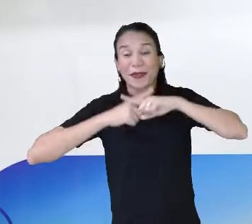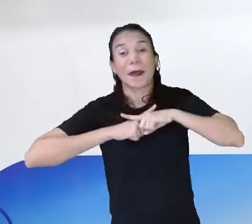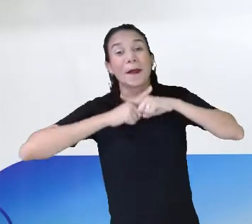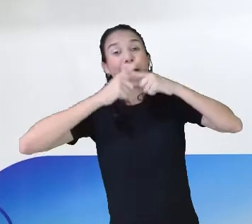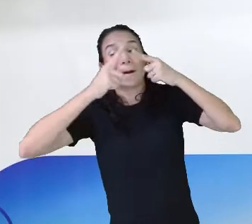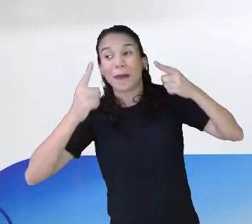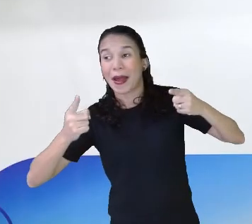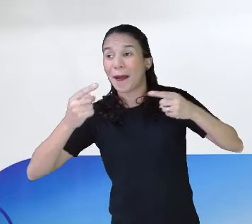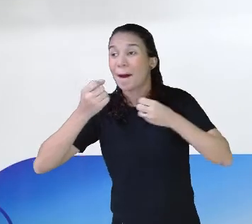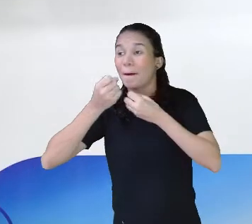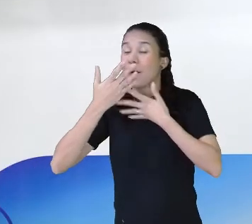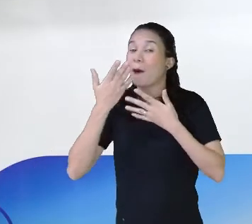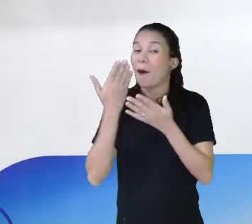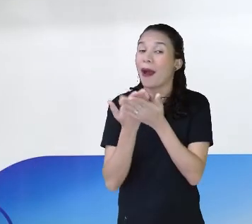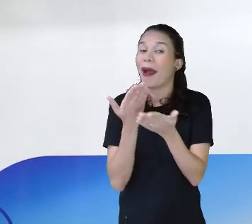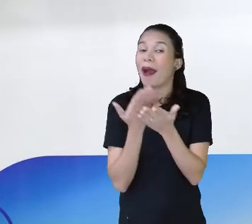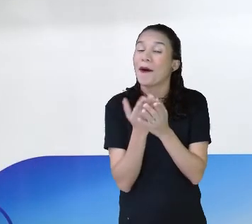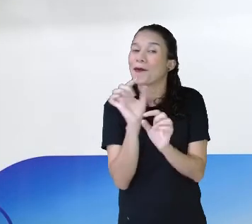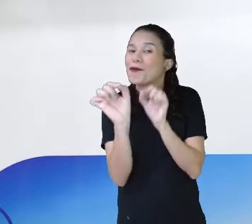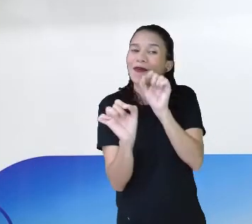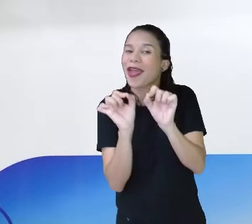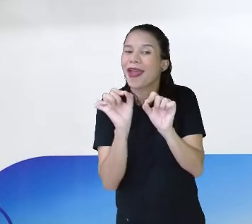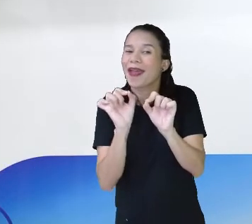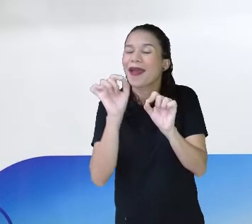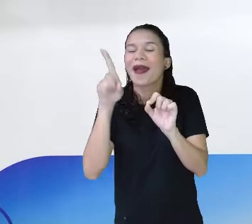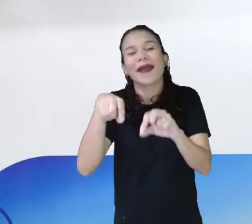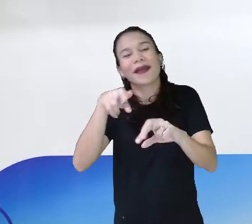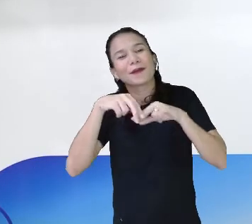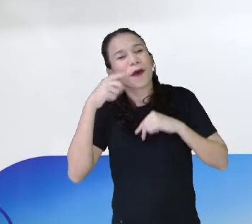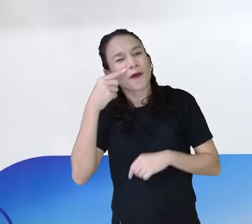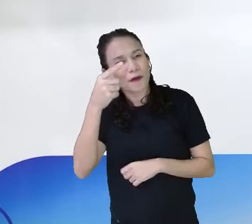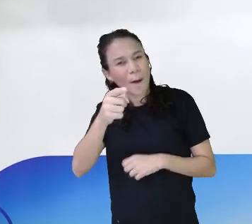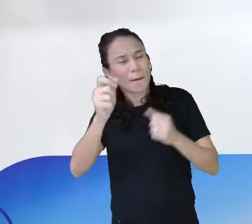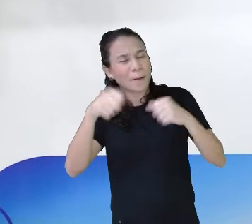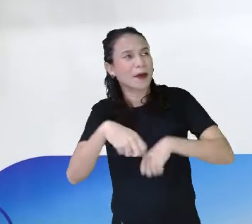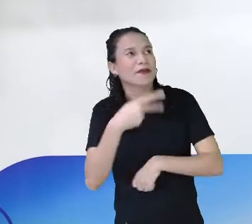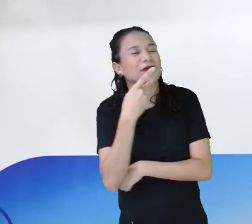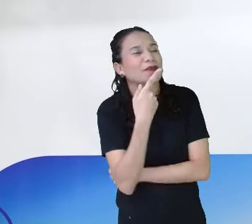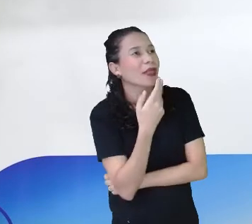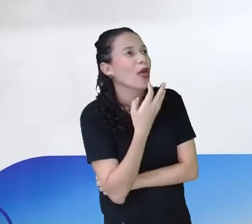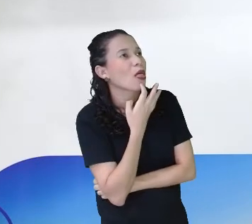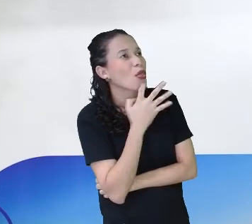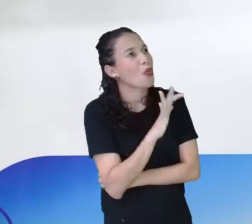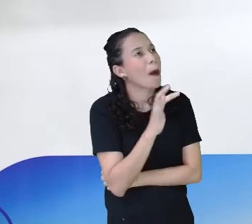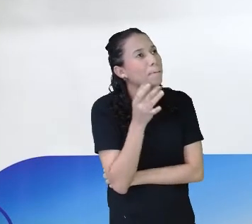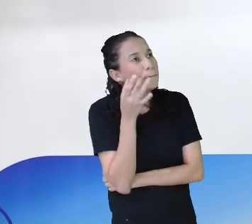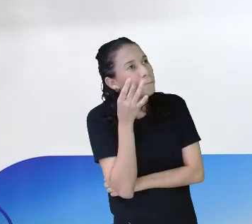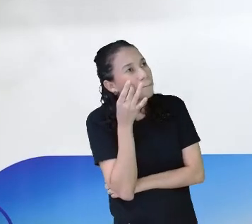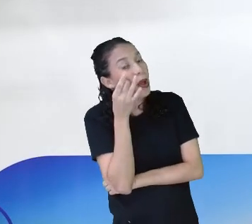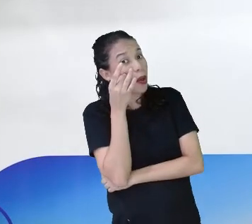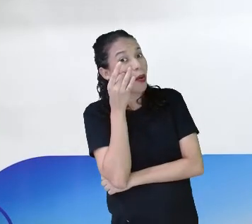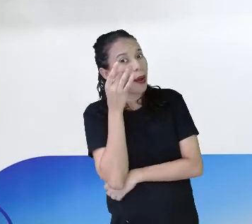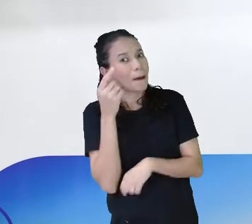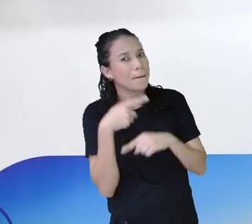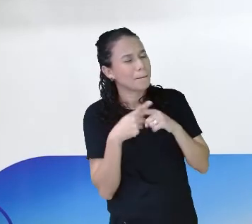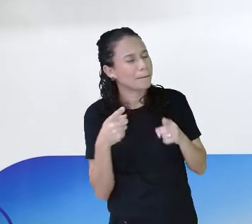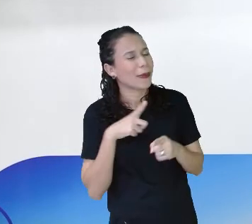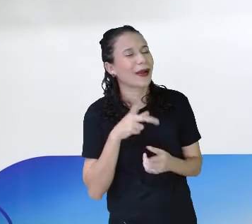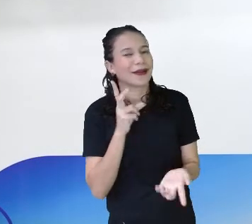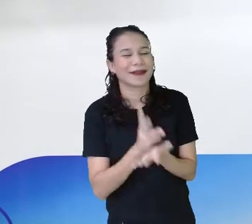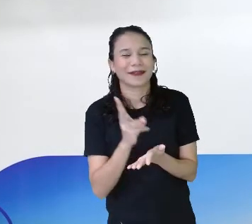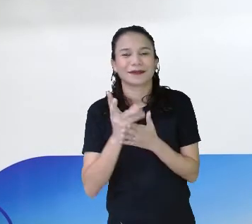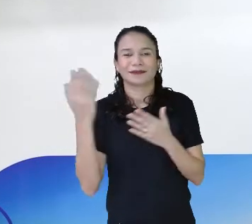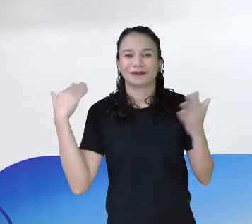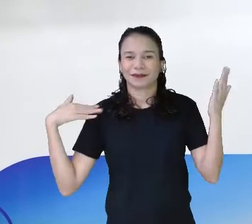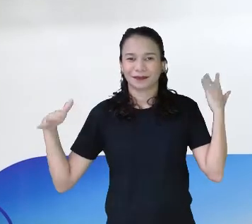Mas o bom das nossas aulas, professora, é isso. É porque você pode até não ter ido lá. Mas você faz sempre um passeio